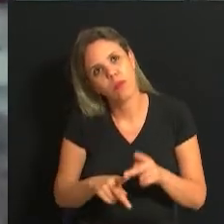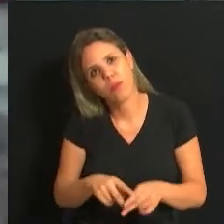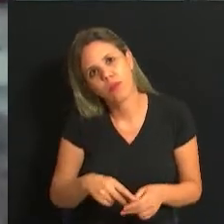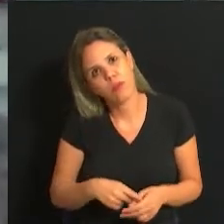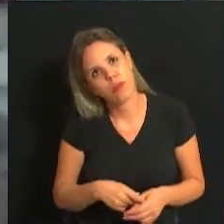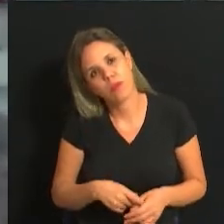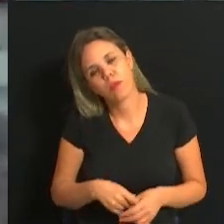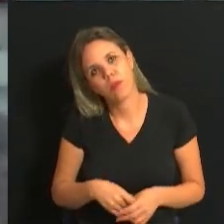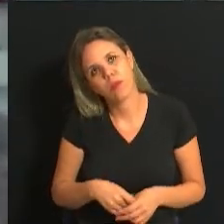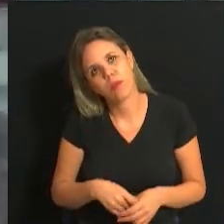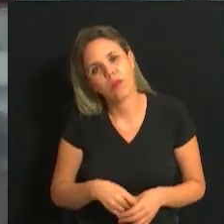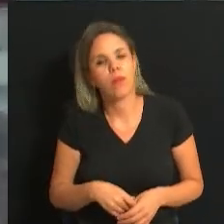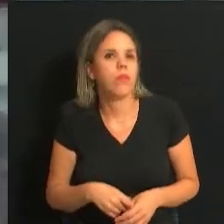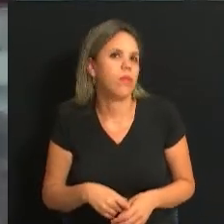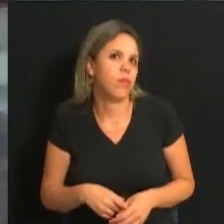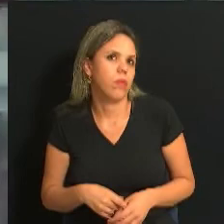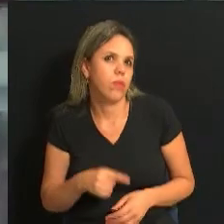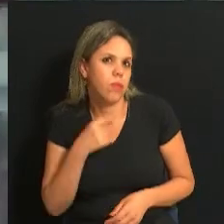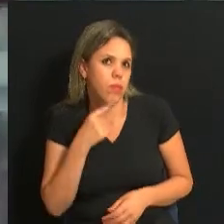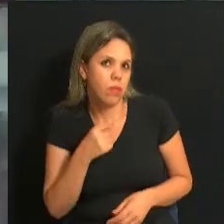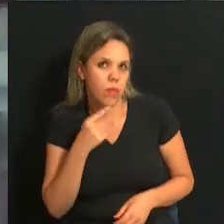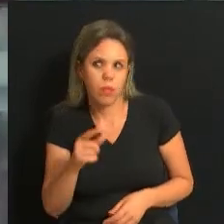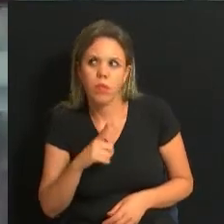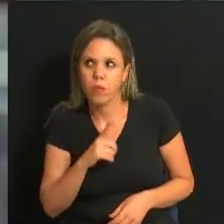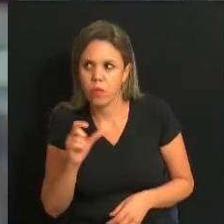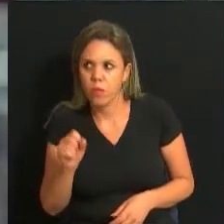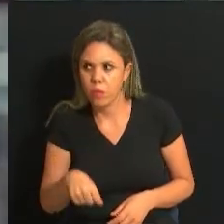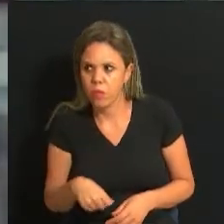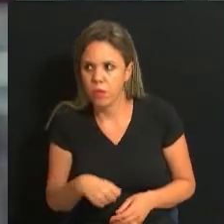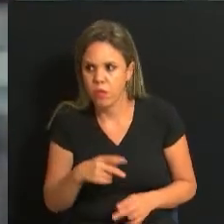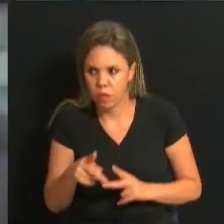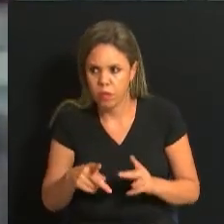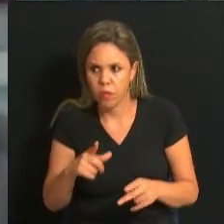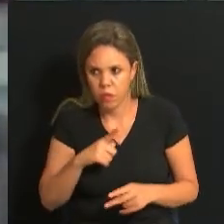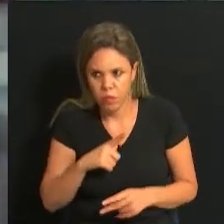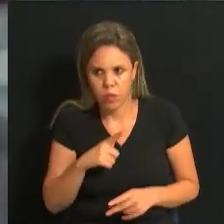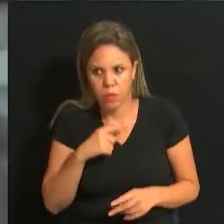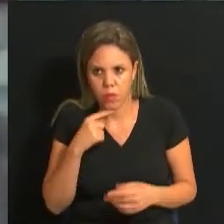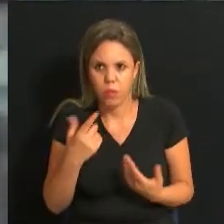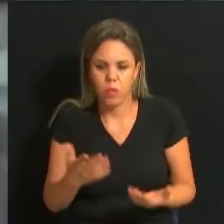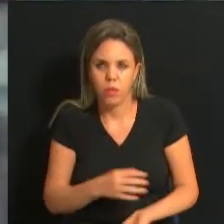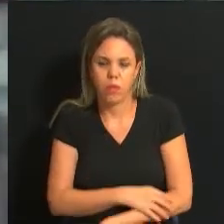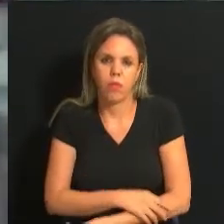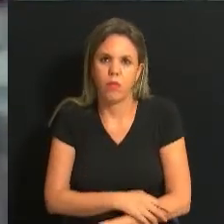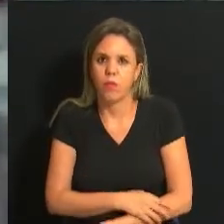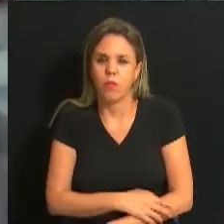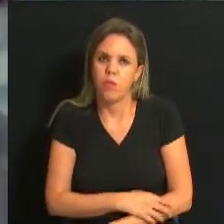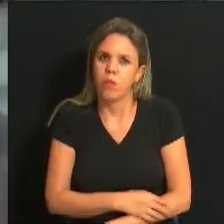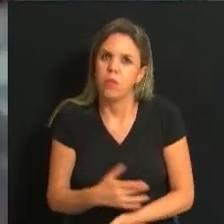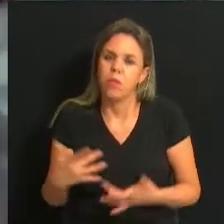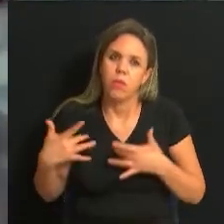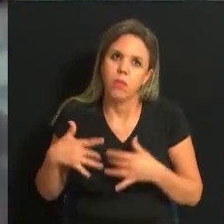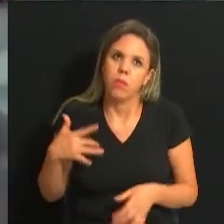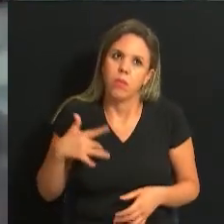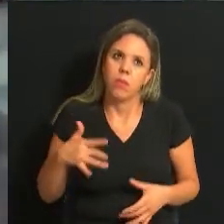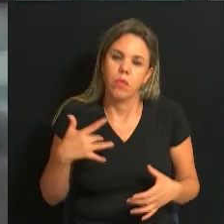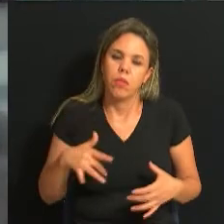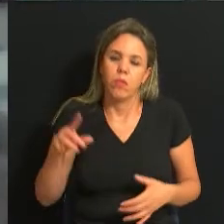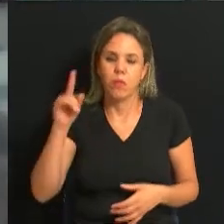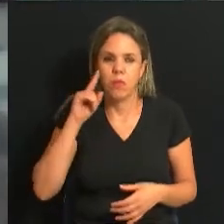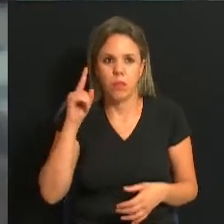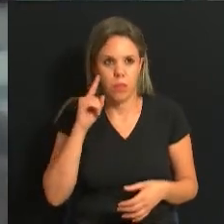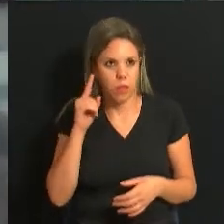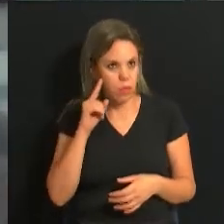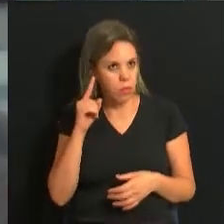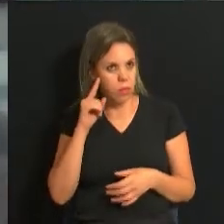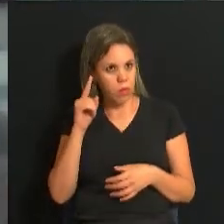sofre, uma pessoa que não tem dúvidas, que não tem inseguranças. Então, quando você entra nesse lugar da autocompaixão, todos os dias